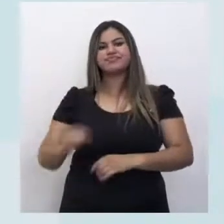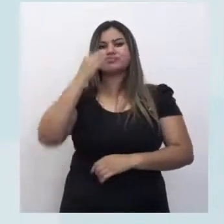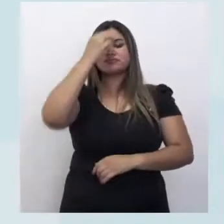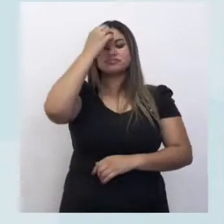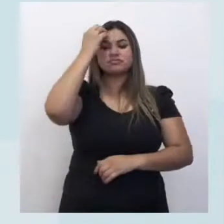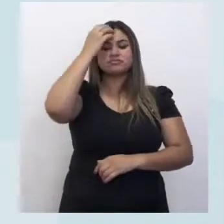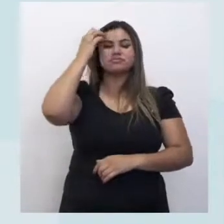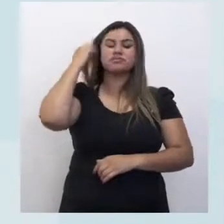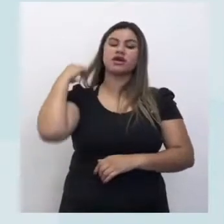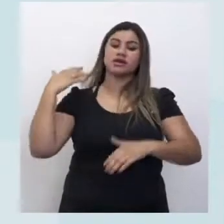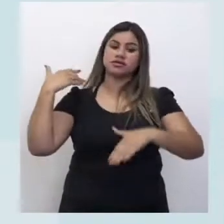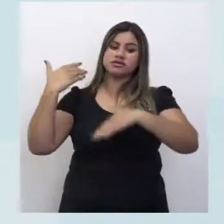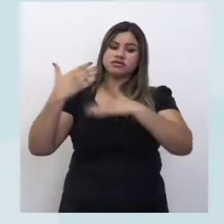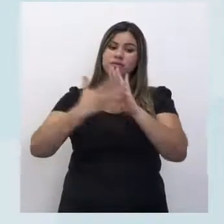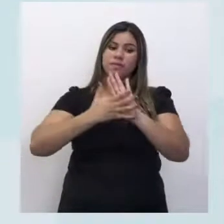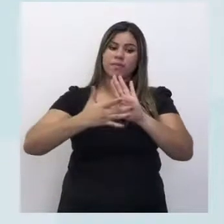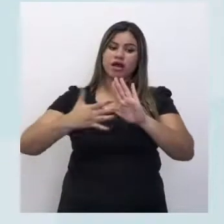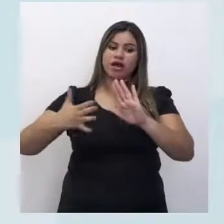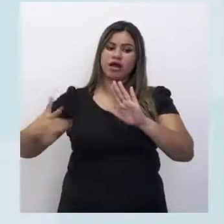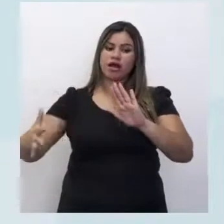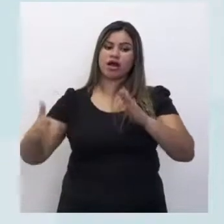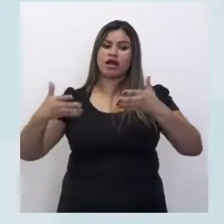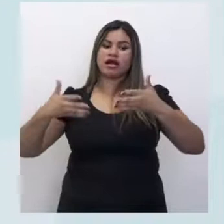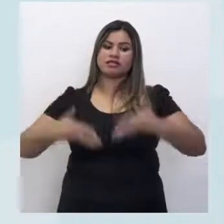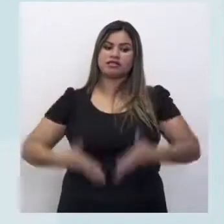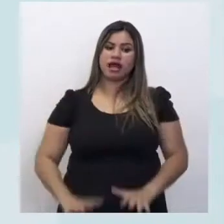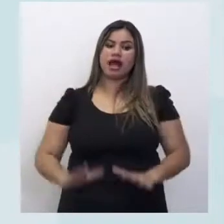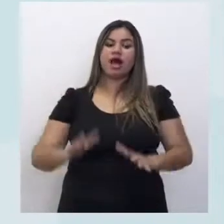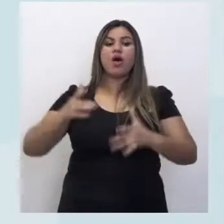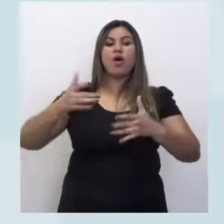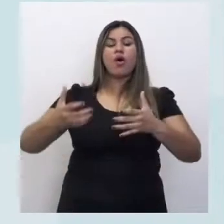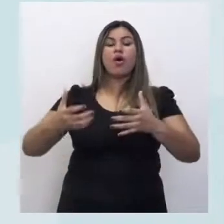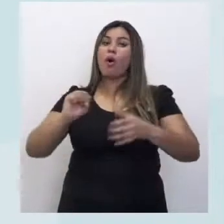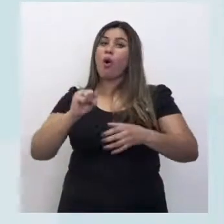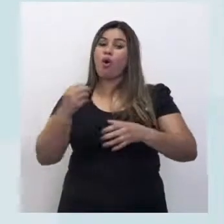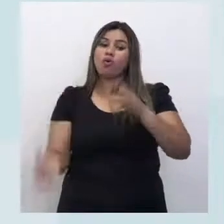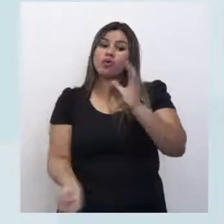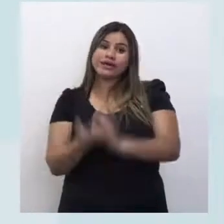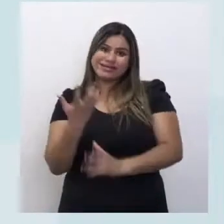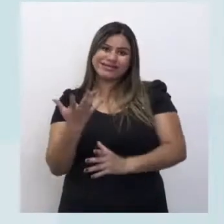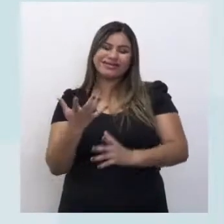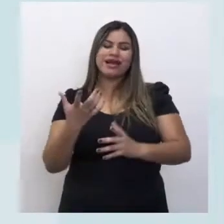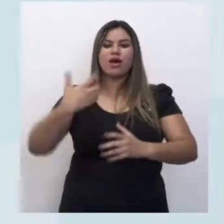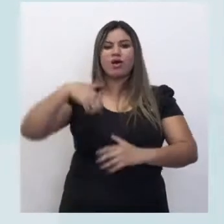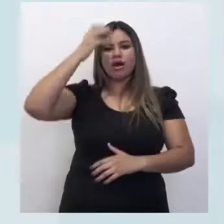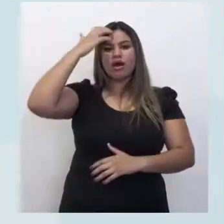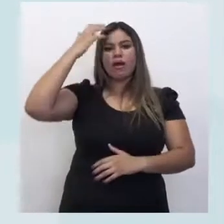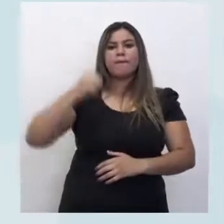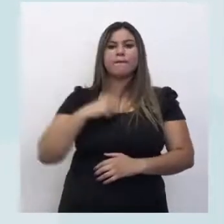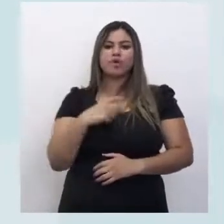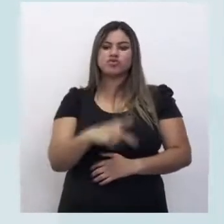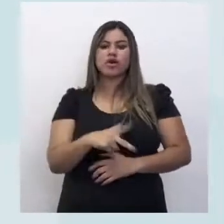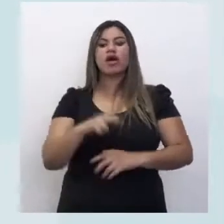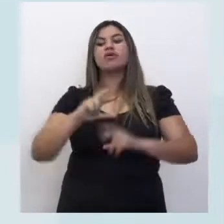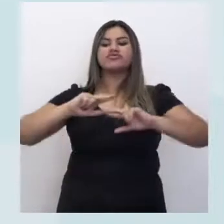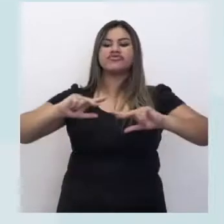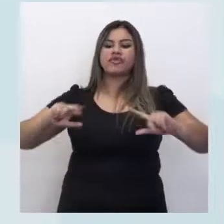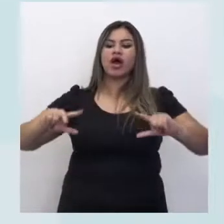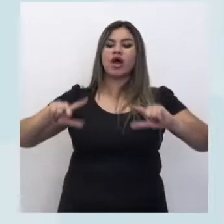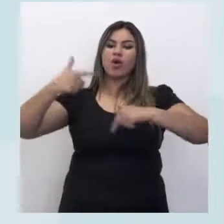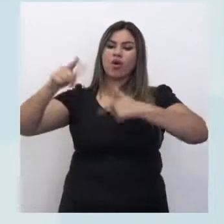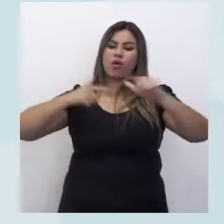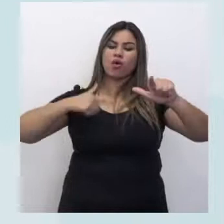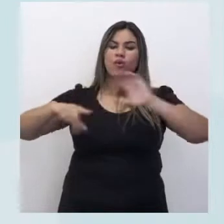Durante essa fase, dá-se o nascimento do Reino de Portugal e de diversos outros reinos na Península Ibérica, tal como o Reino